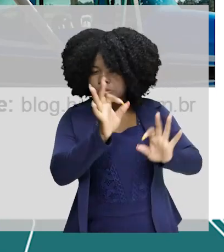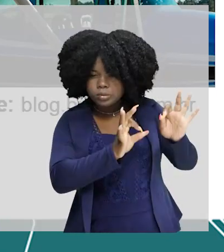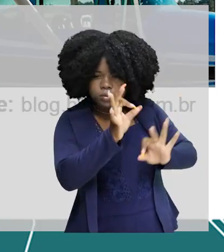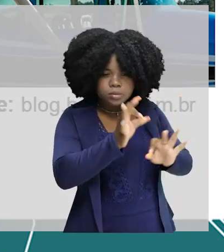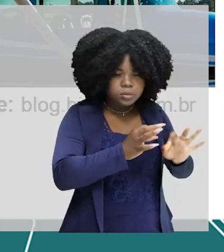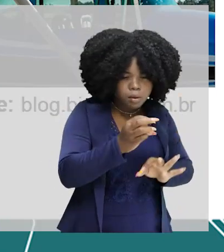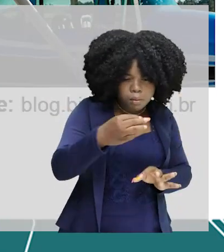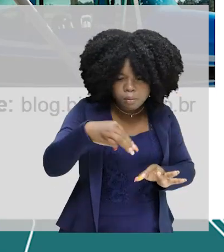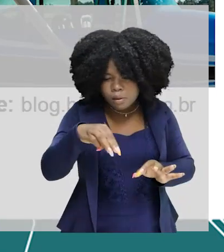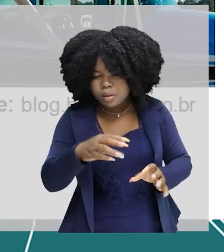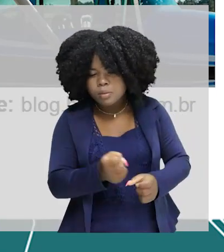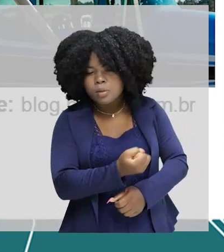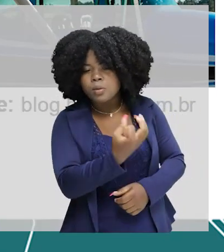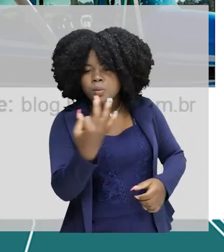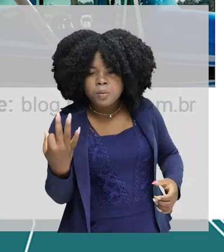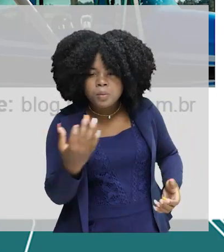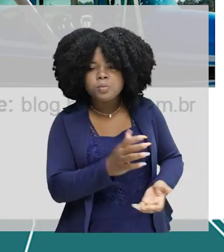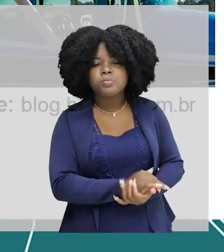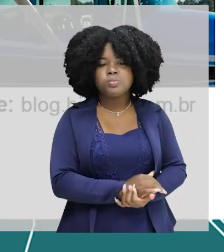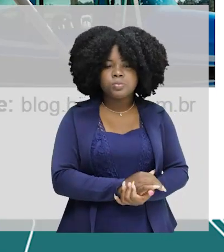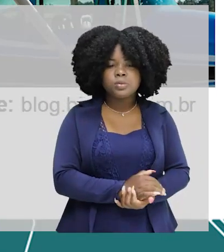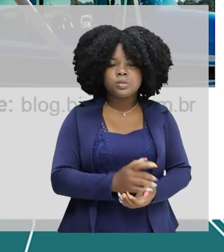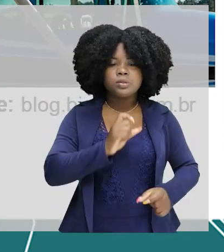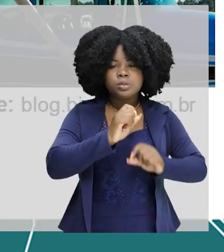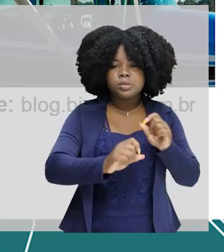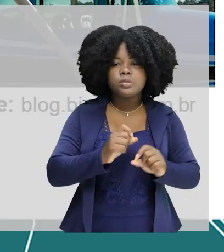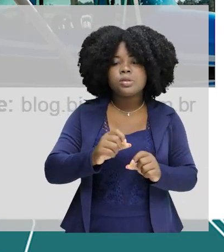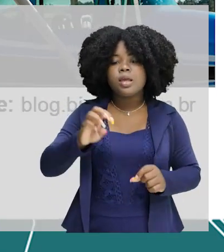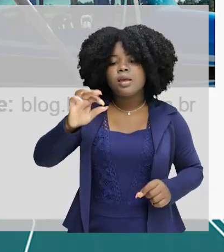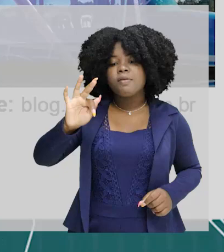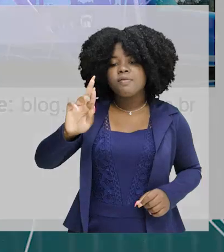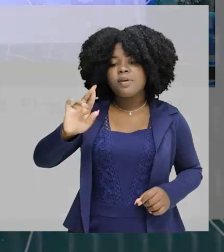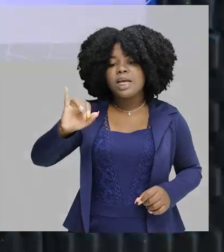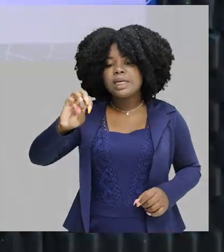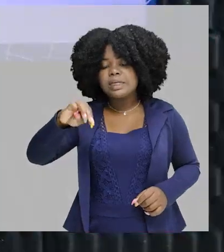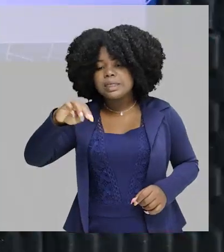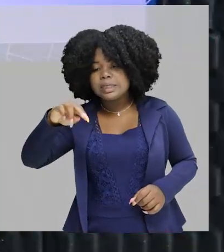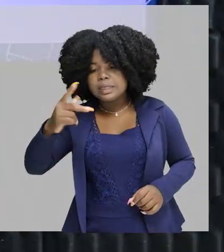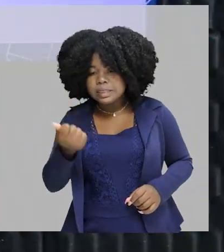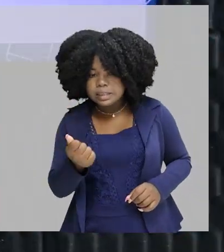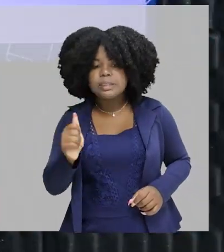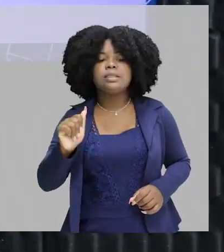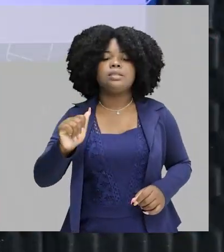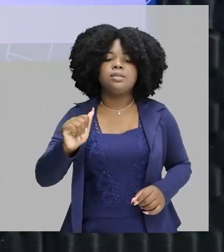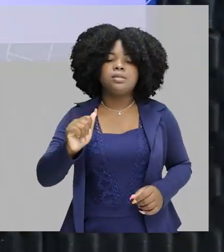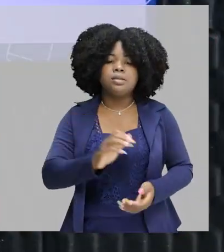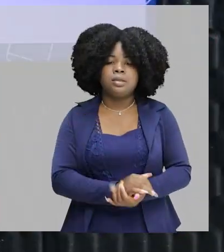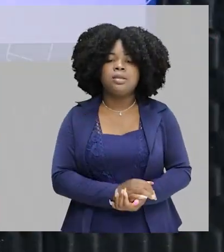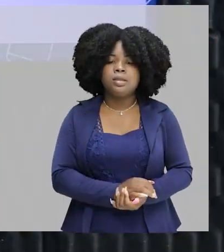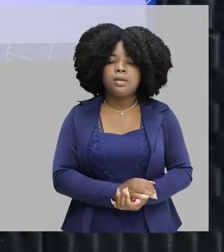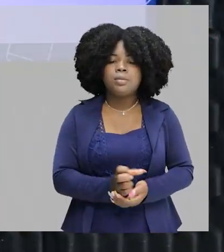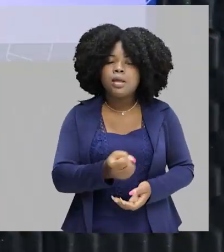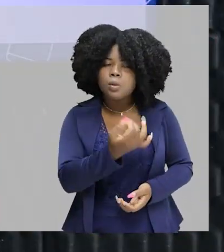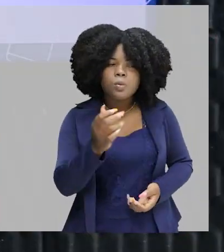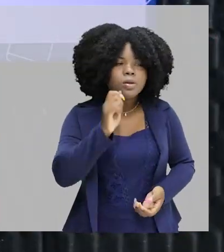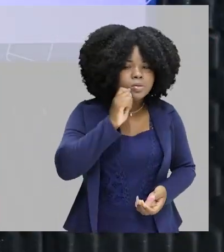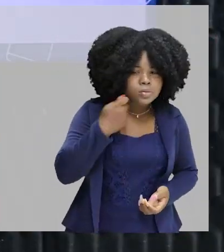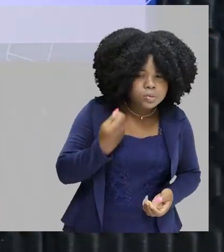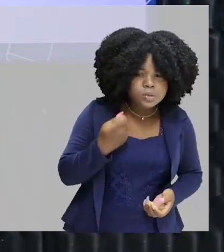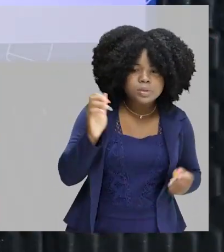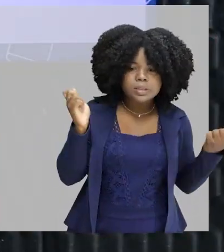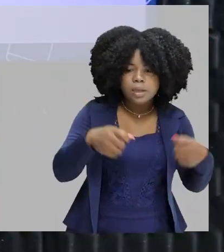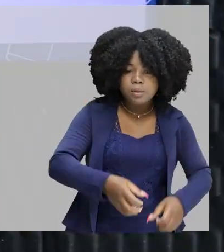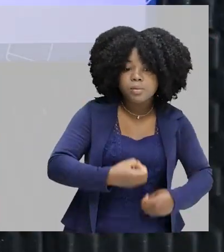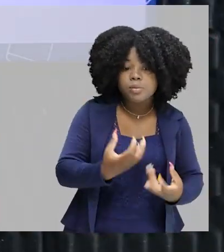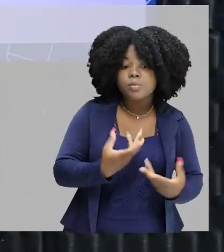fazer certo número de pães para o dia seguinte. Mas esse cálculo do futuro, né, ele é baseado em algo